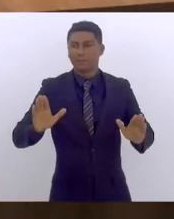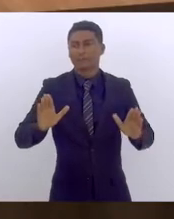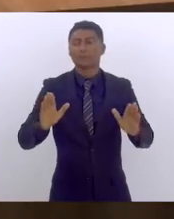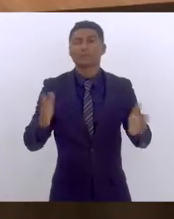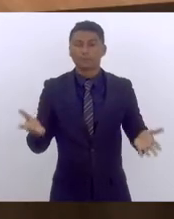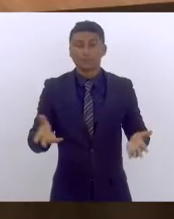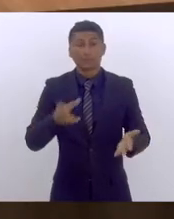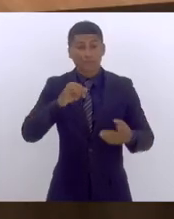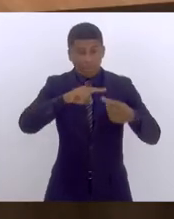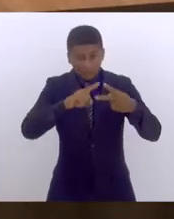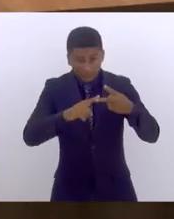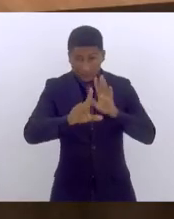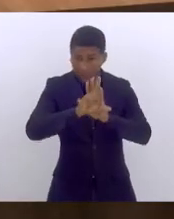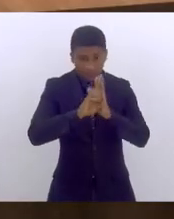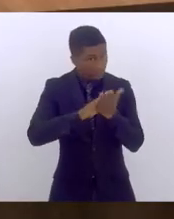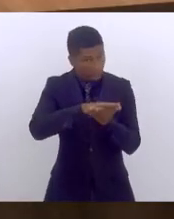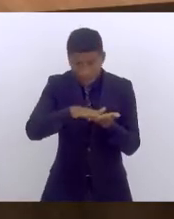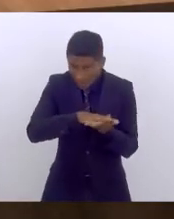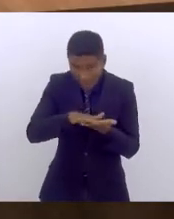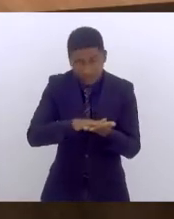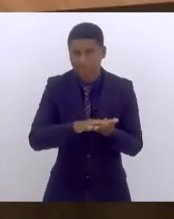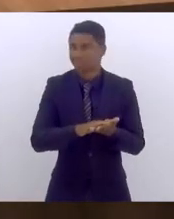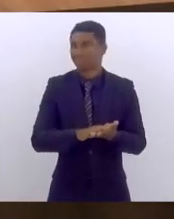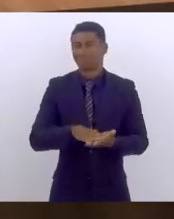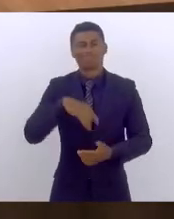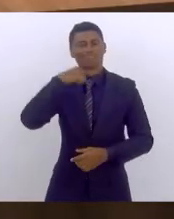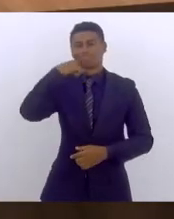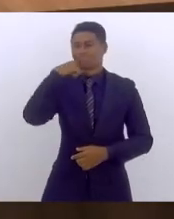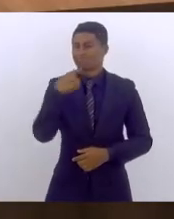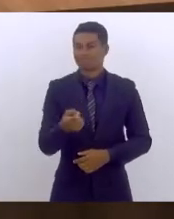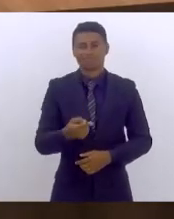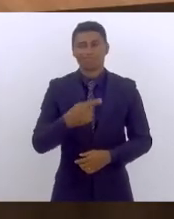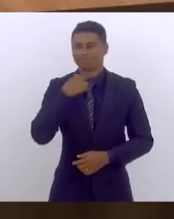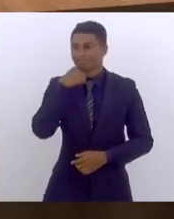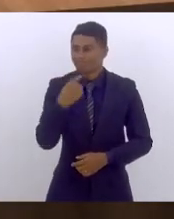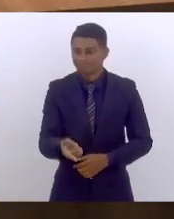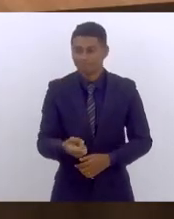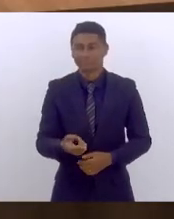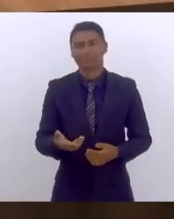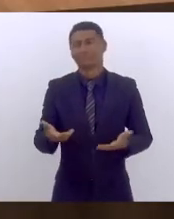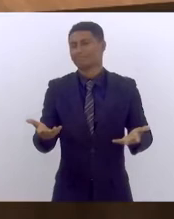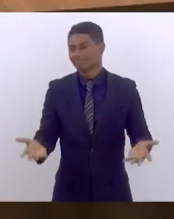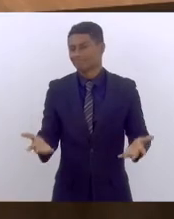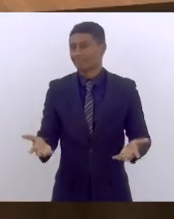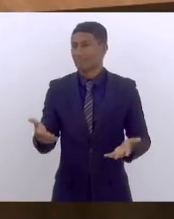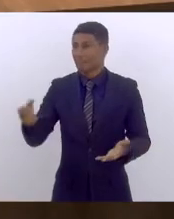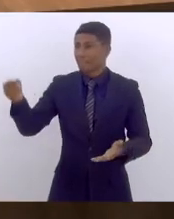fossem essas leis, nós sequer estaríamos discutindo agora eventuais posses de